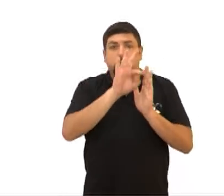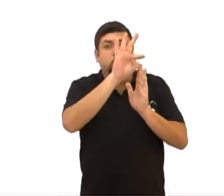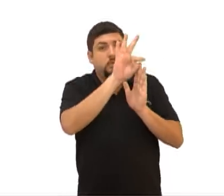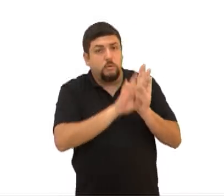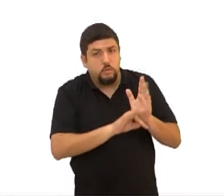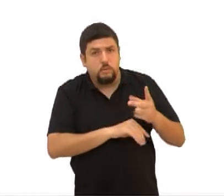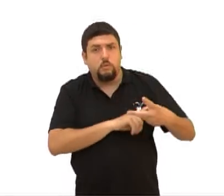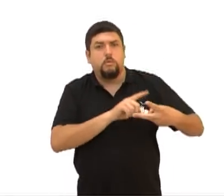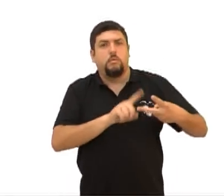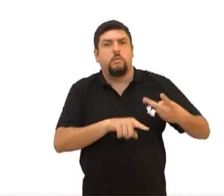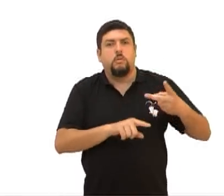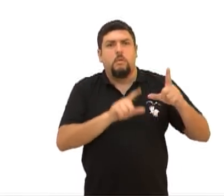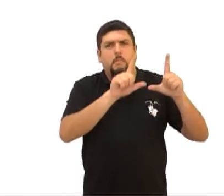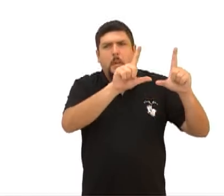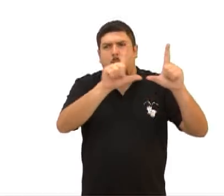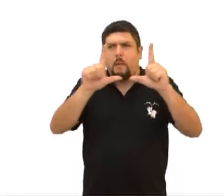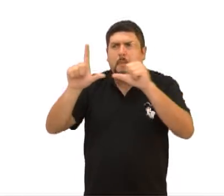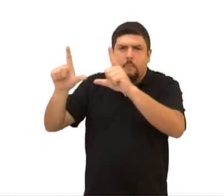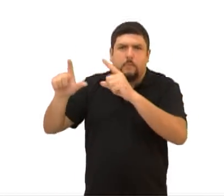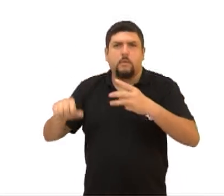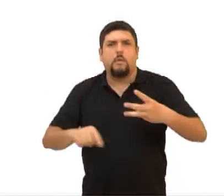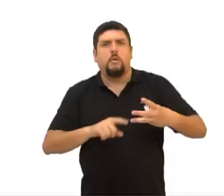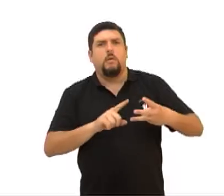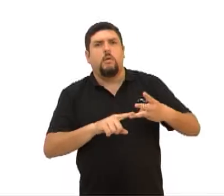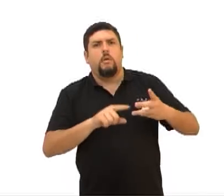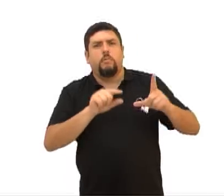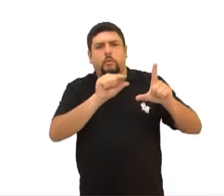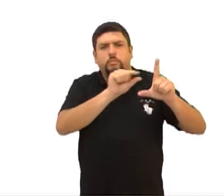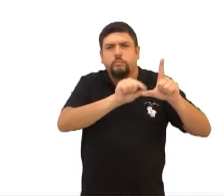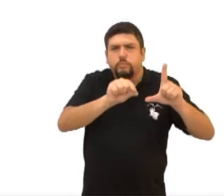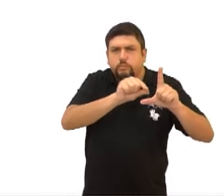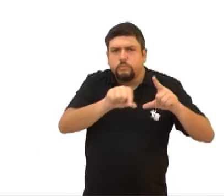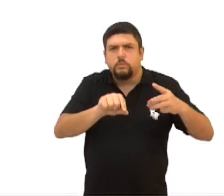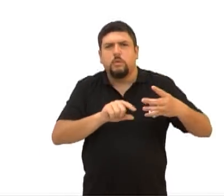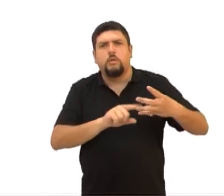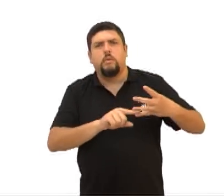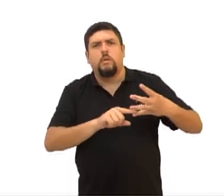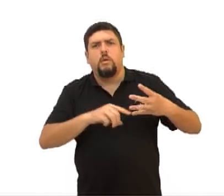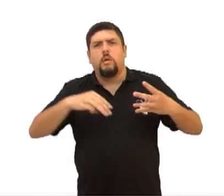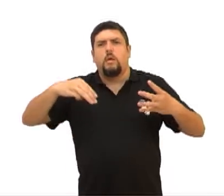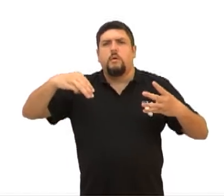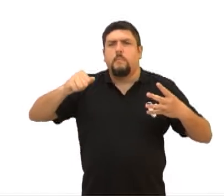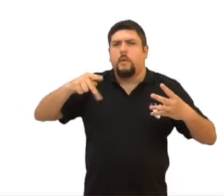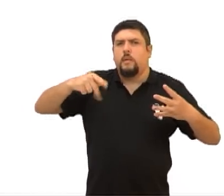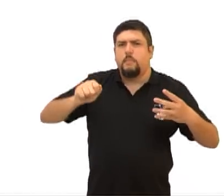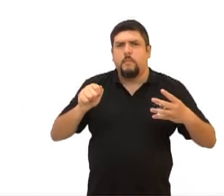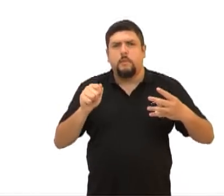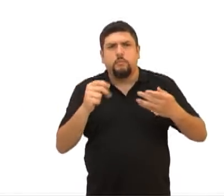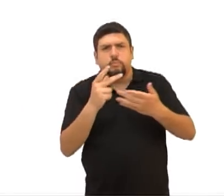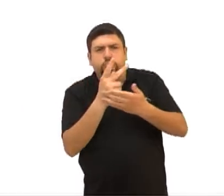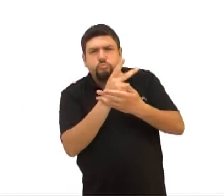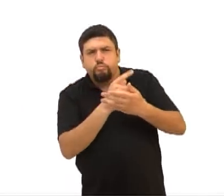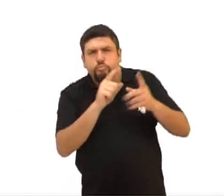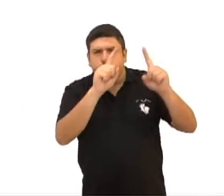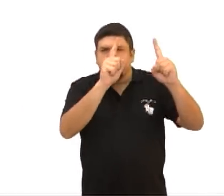por quadros, por legendas, por mapas, números,